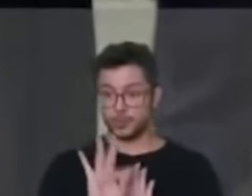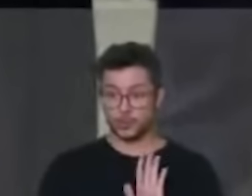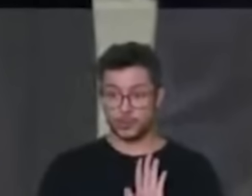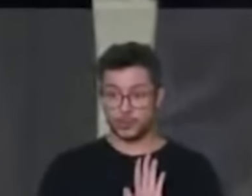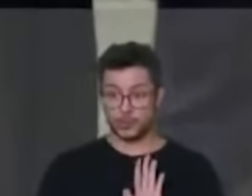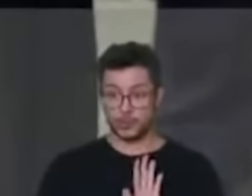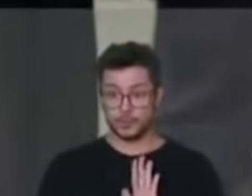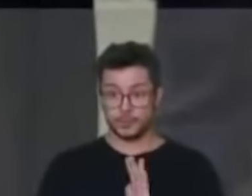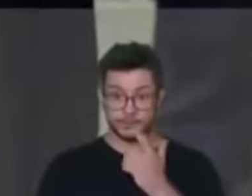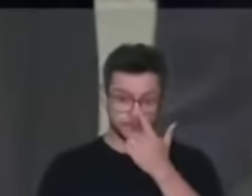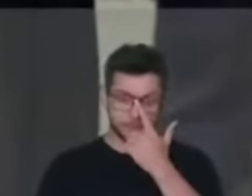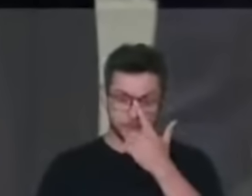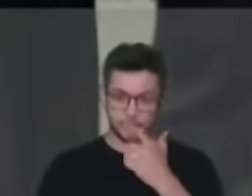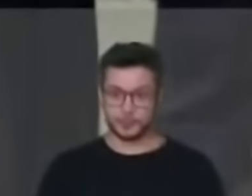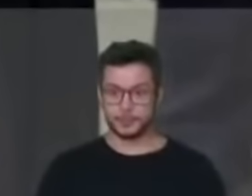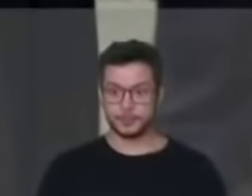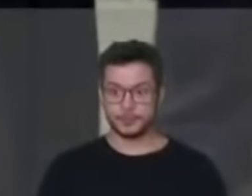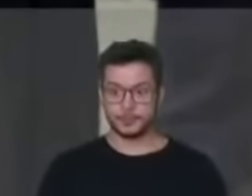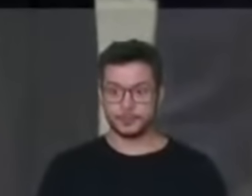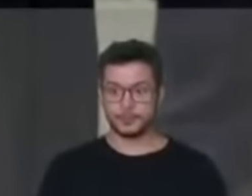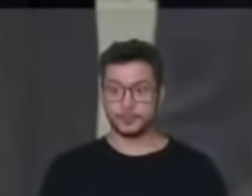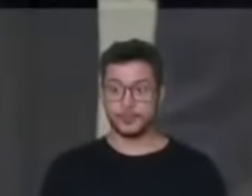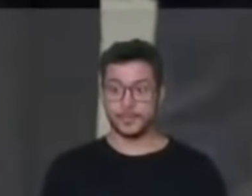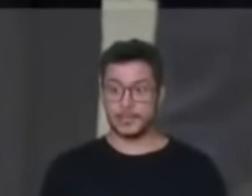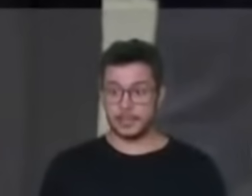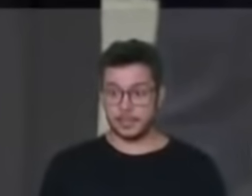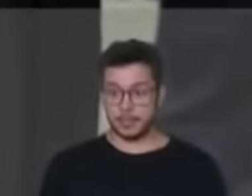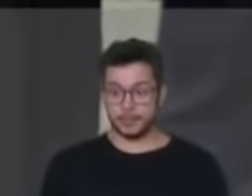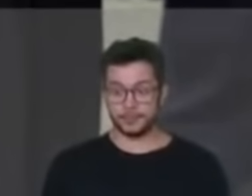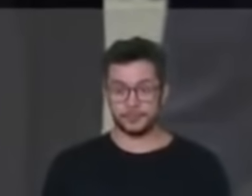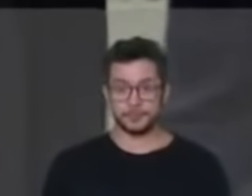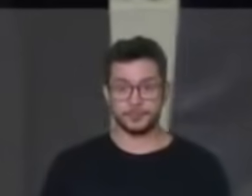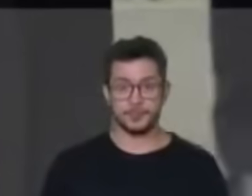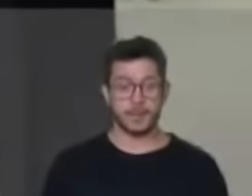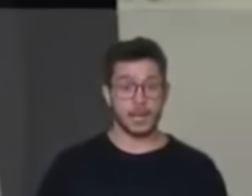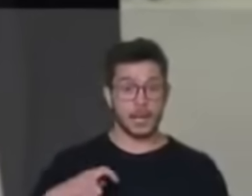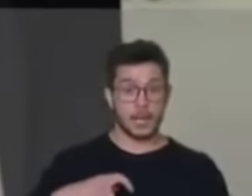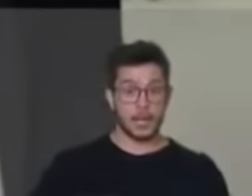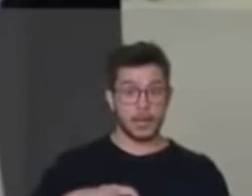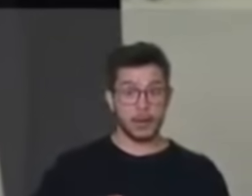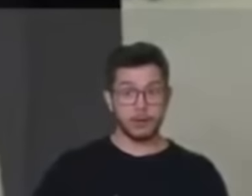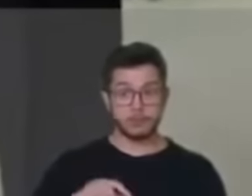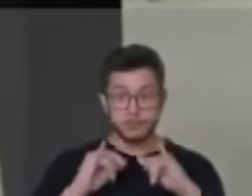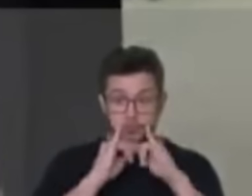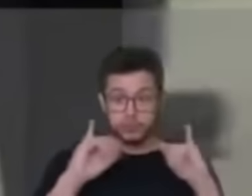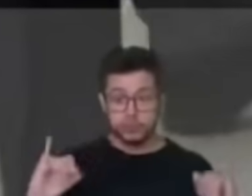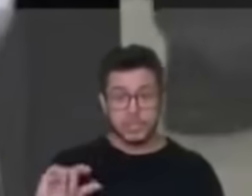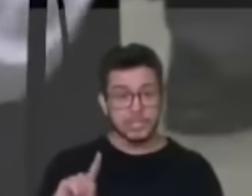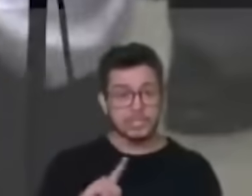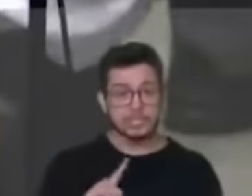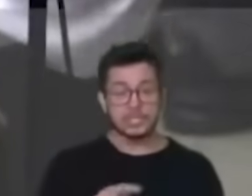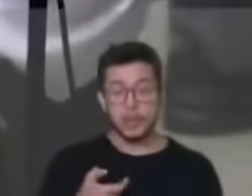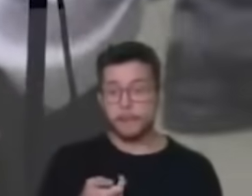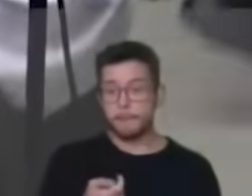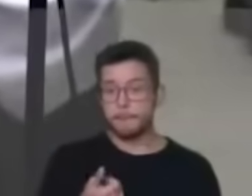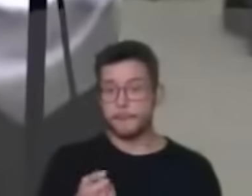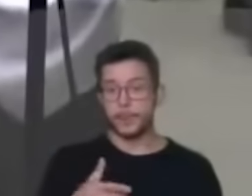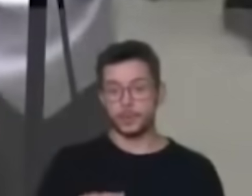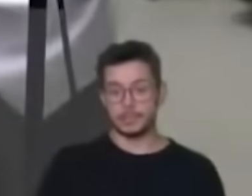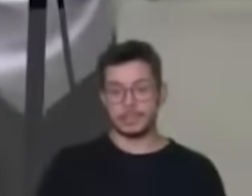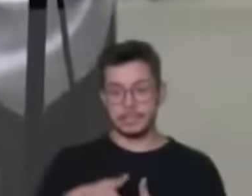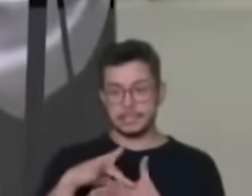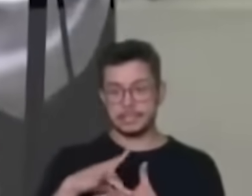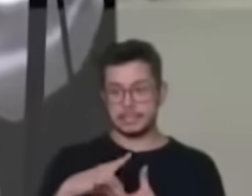É importante observar que no momento da comunicação já havia pouquíssimos líderes e